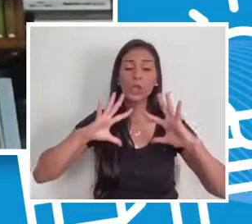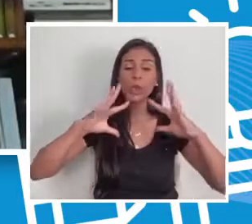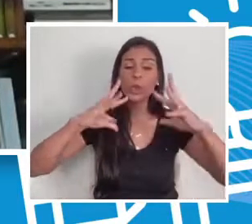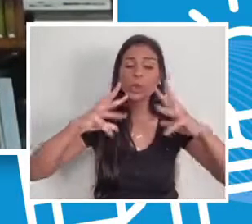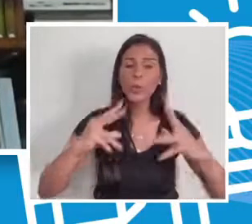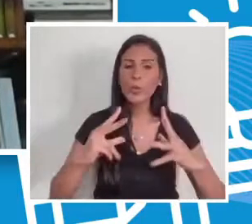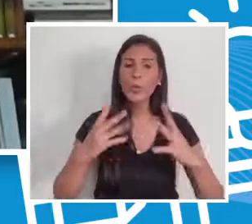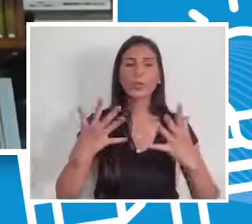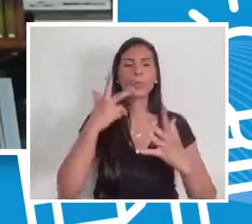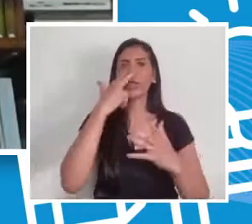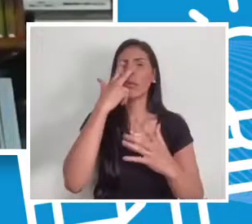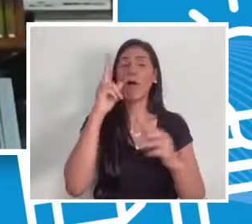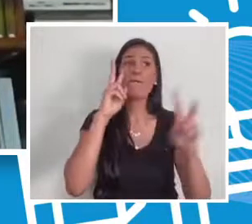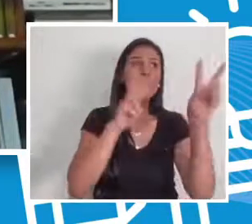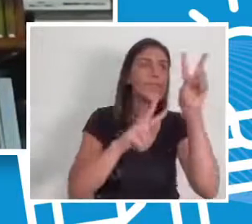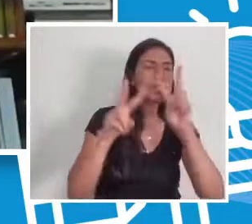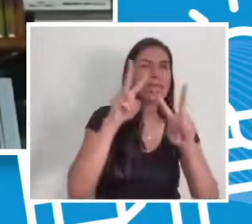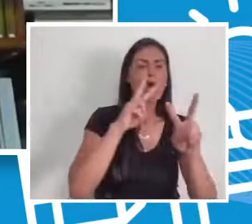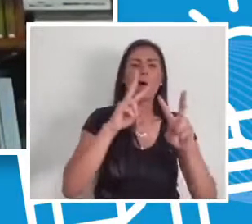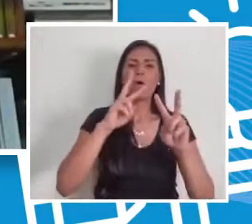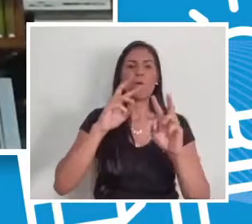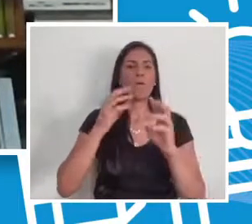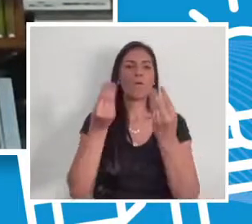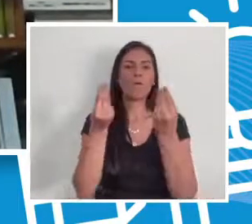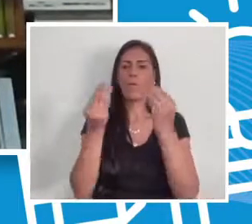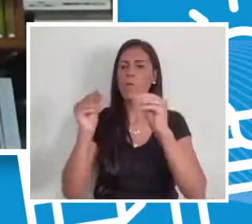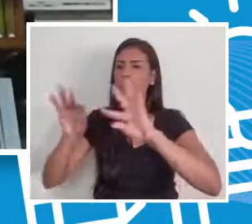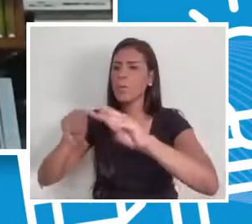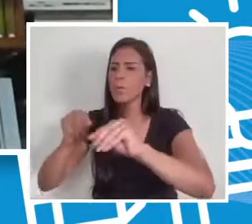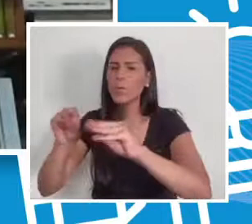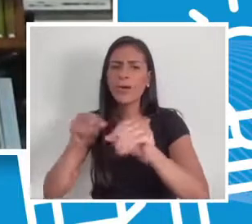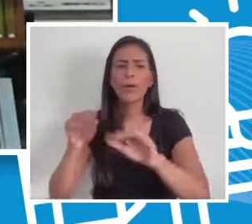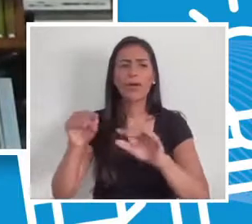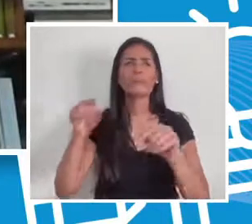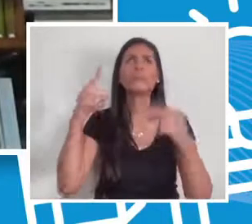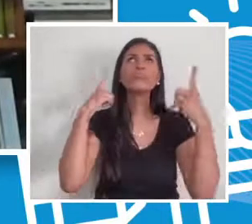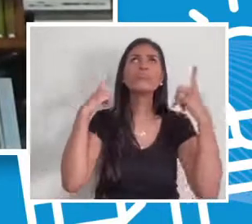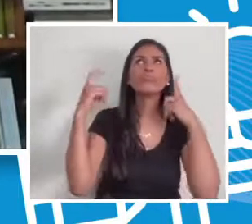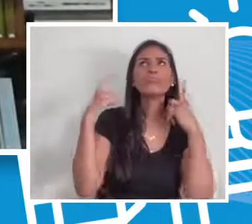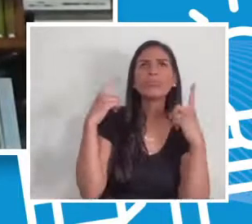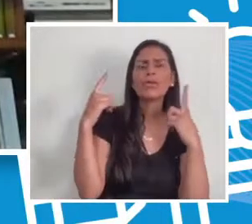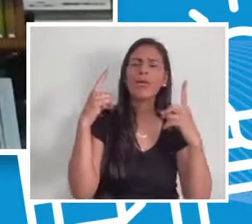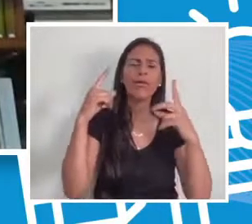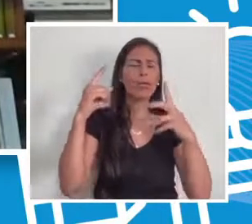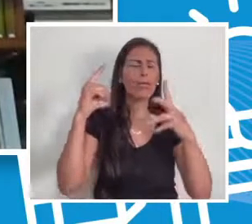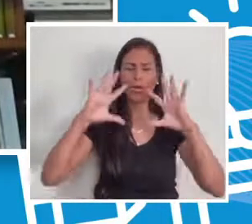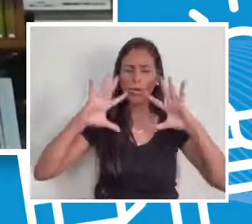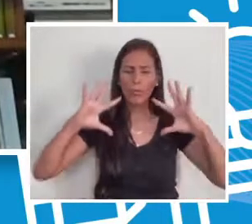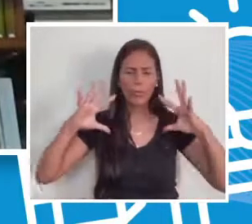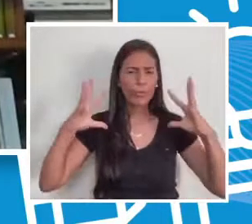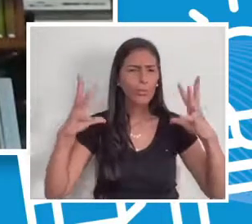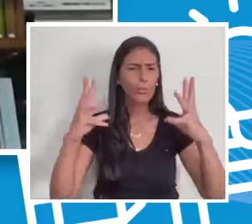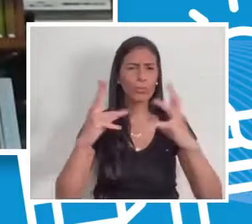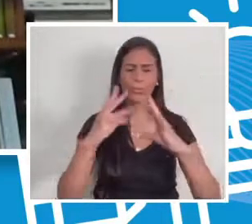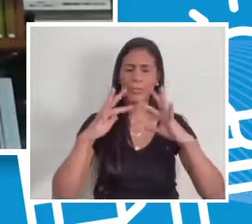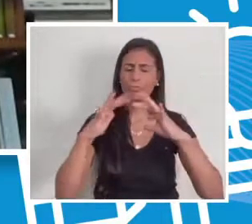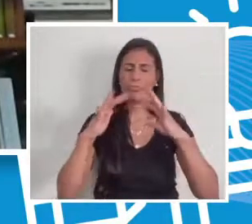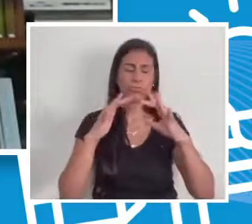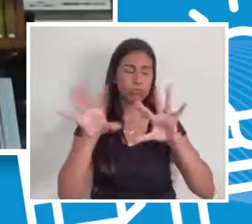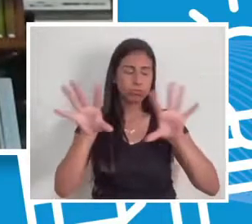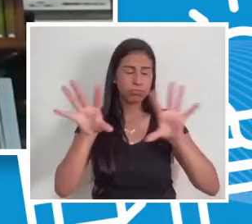sensoriais, visuais, somestésicos, auditivos, e aí por aí vai. Estão processando a motricidade